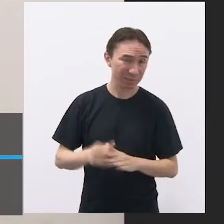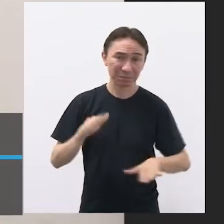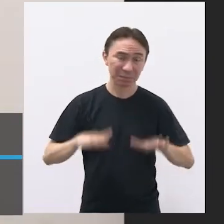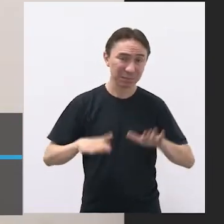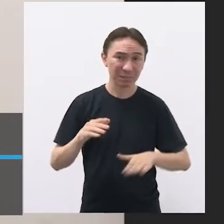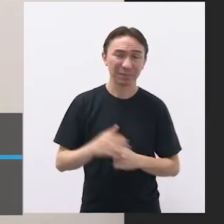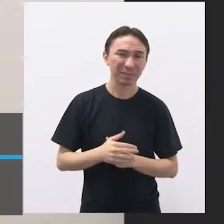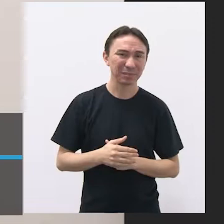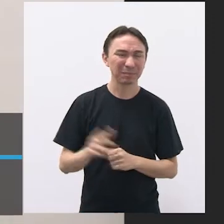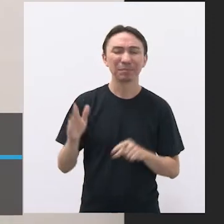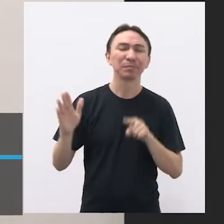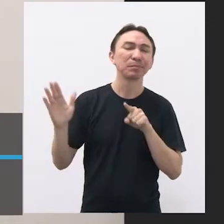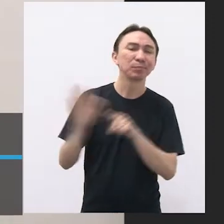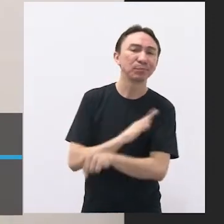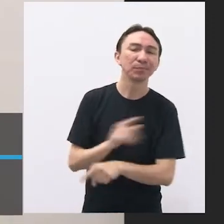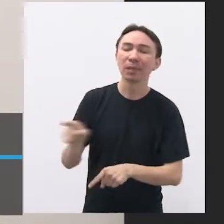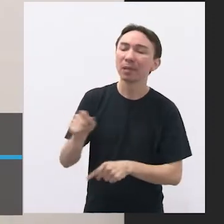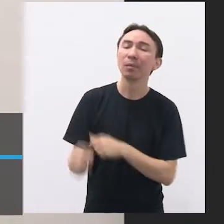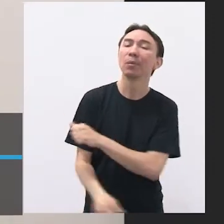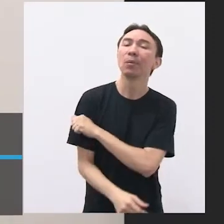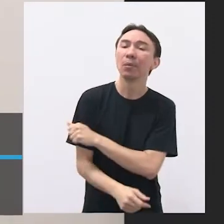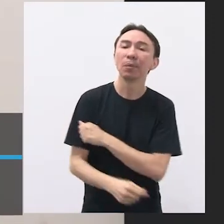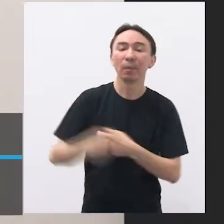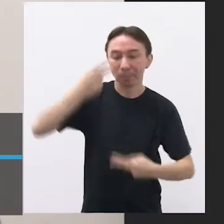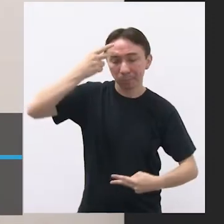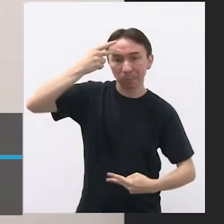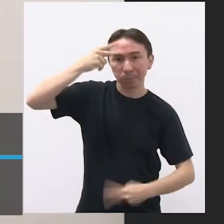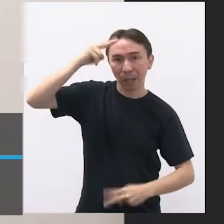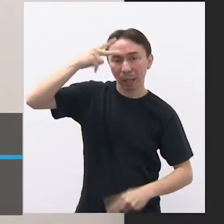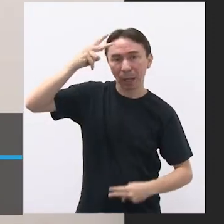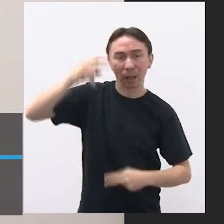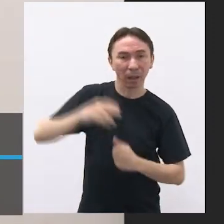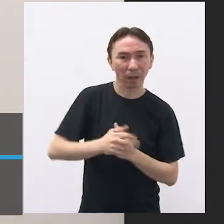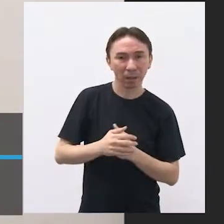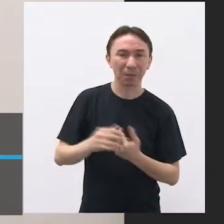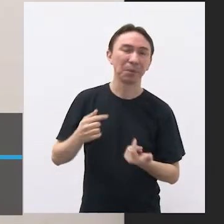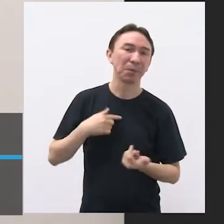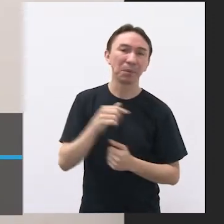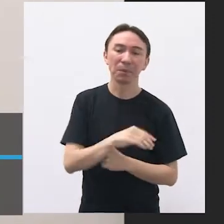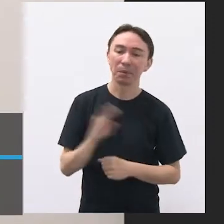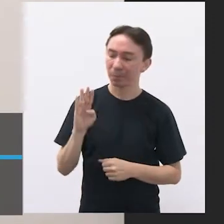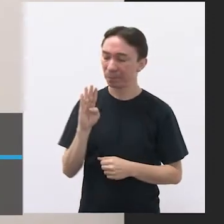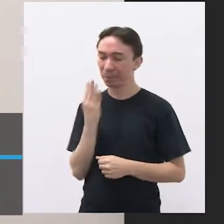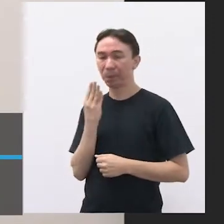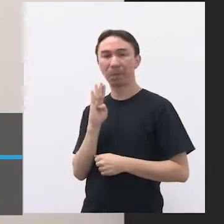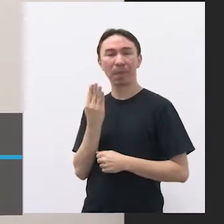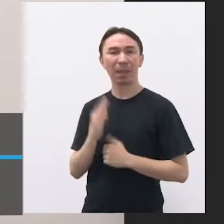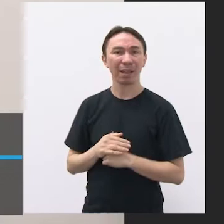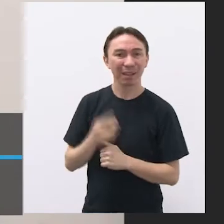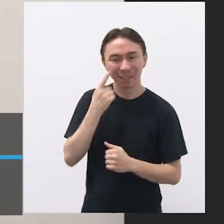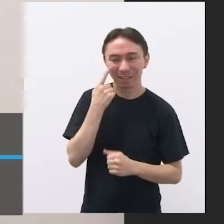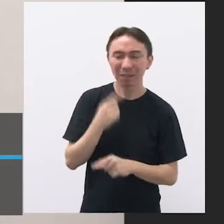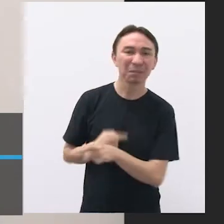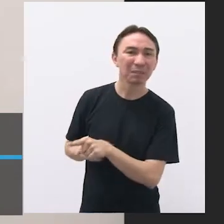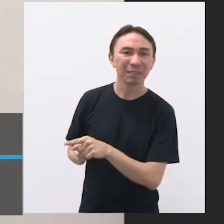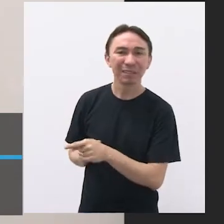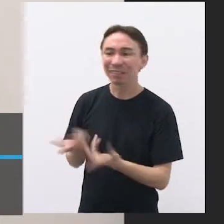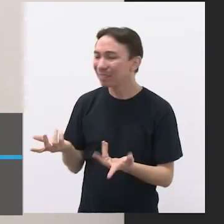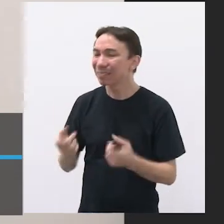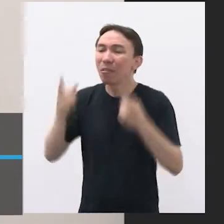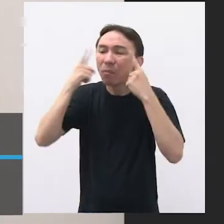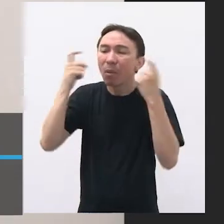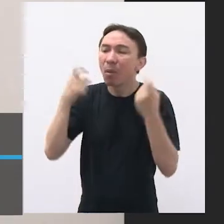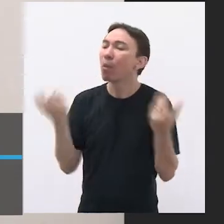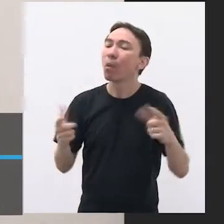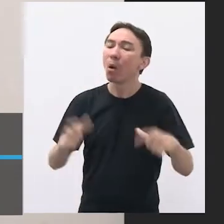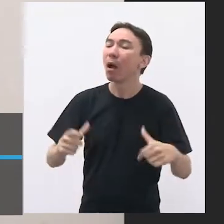para estudantes trans, por exemplo, e estudantes travestis, quando fala de violência da infância, eles citam a escola como lugar de violência. Então é importante a